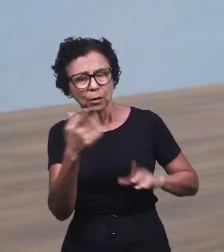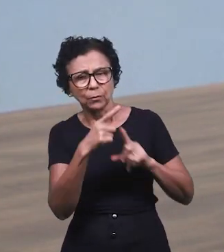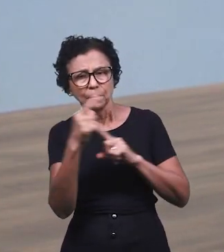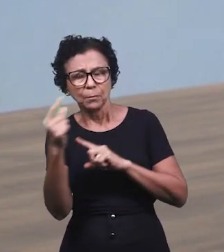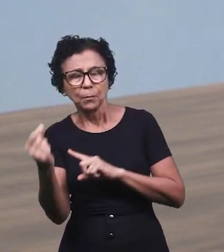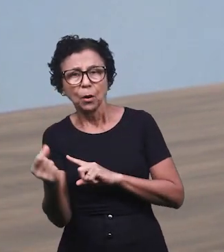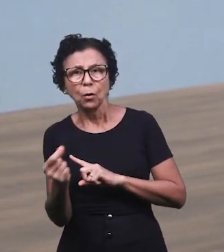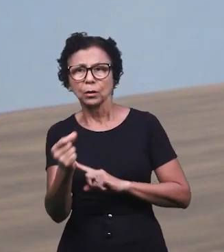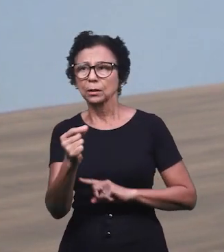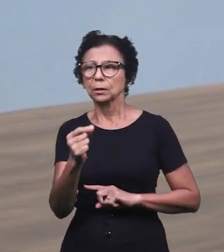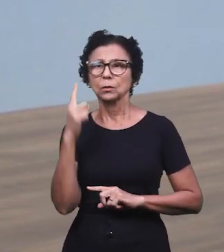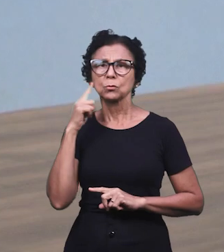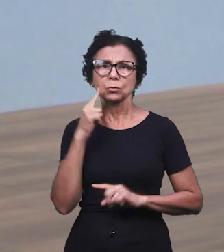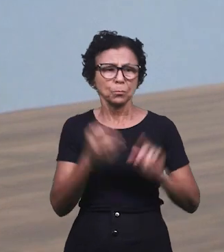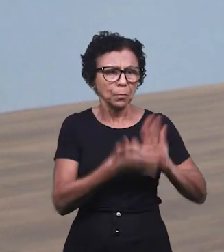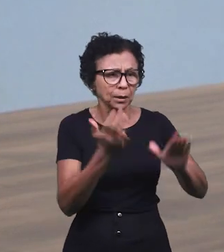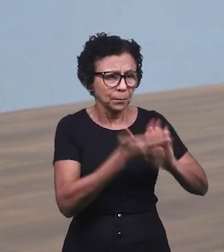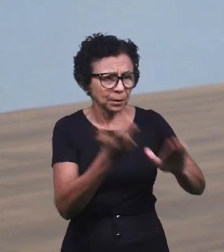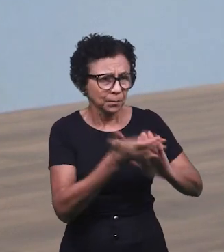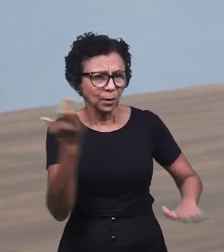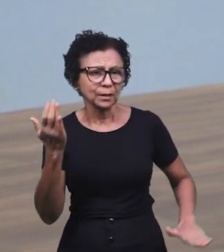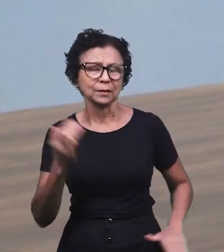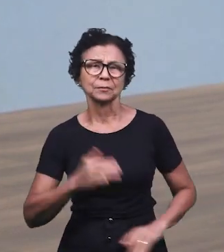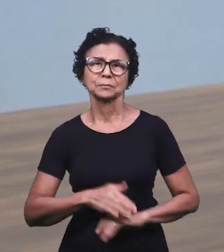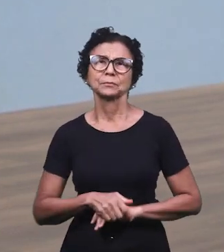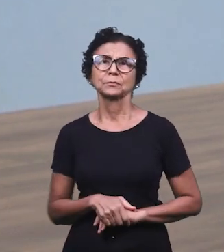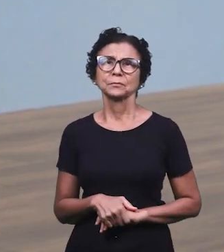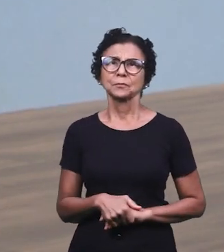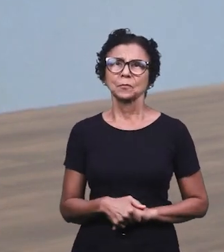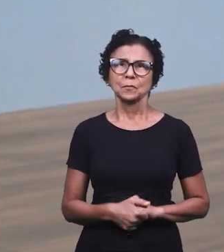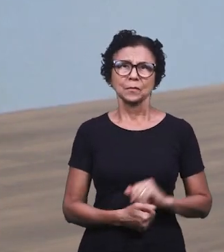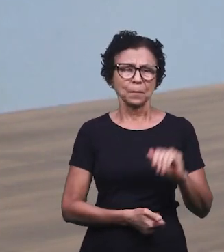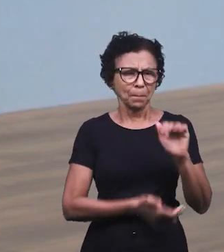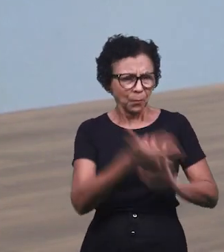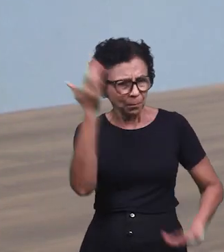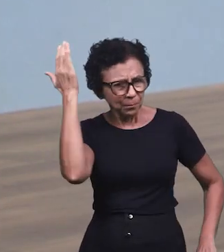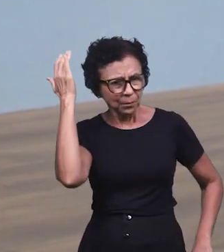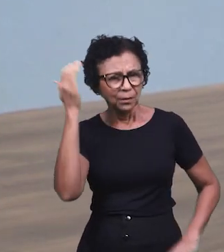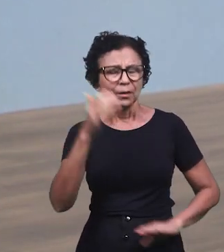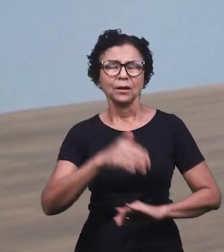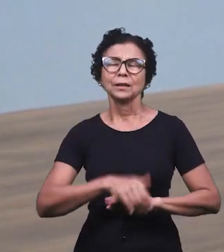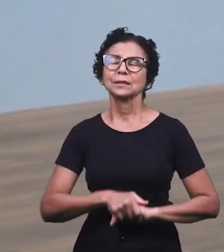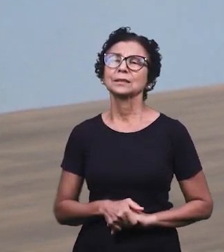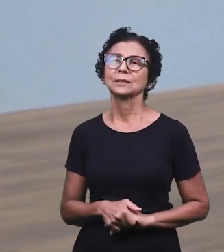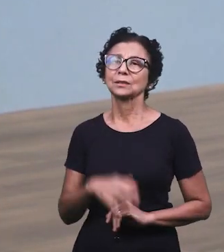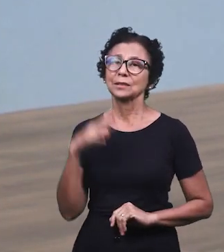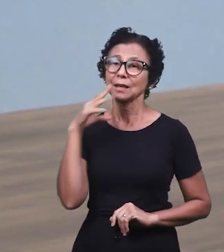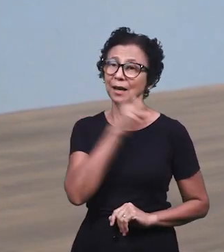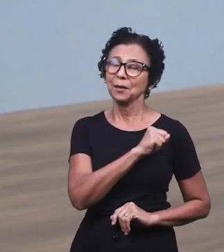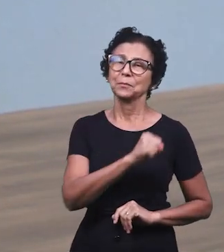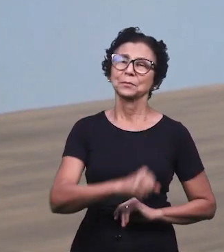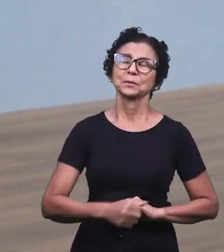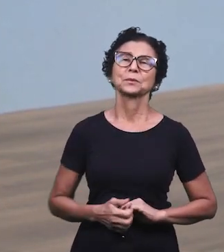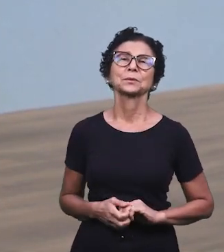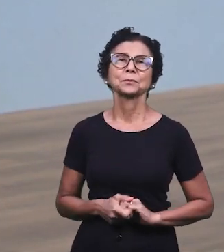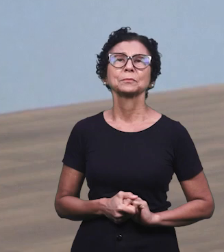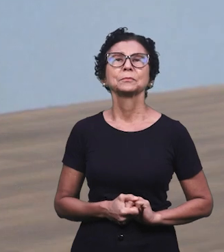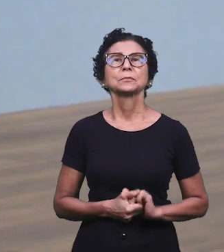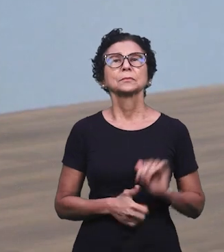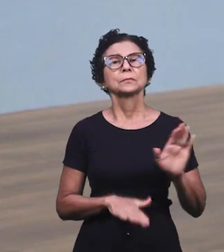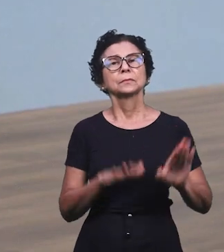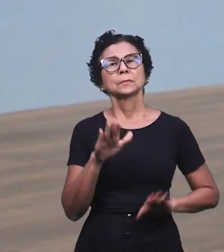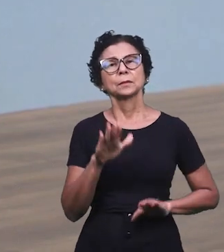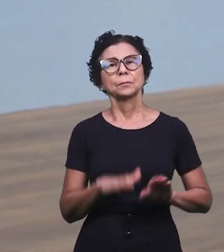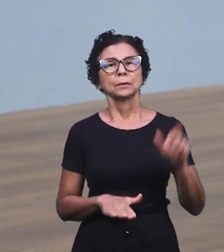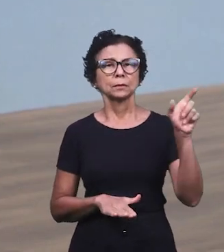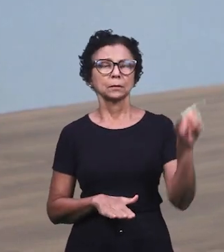foi embora ali, então eu tive que fazer isso aqui. Então tem surdos, então vai depender do surdo que estiver ali, nós vamos